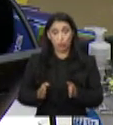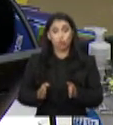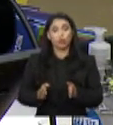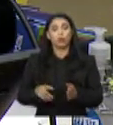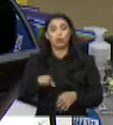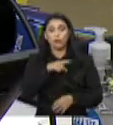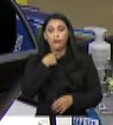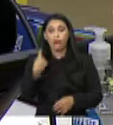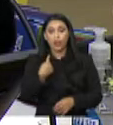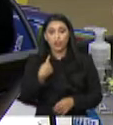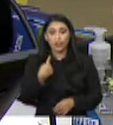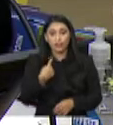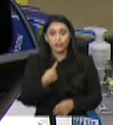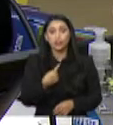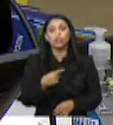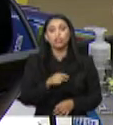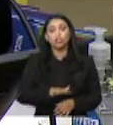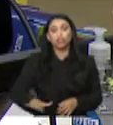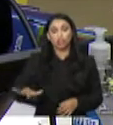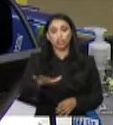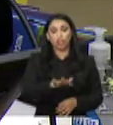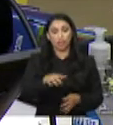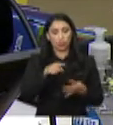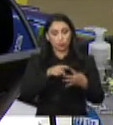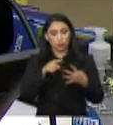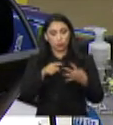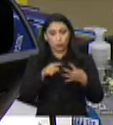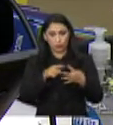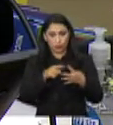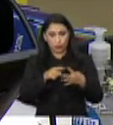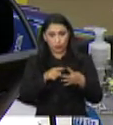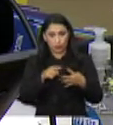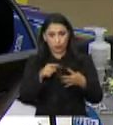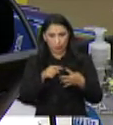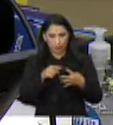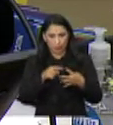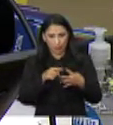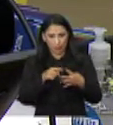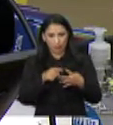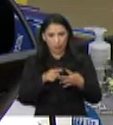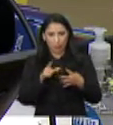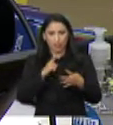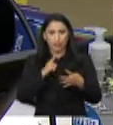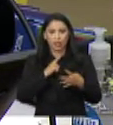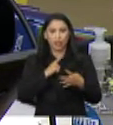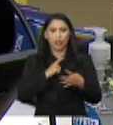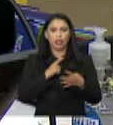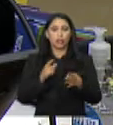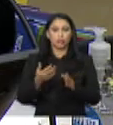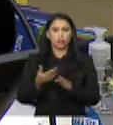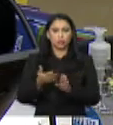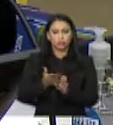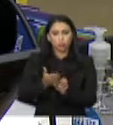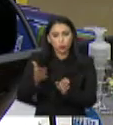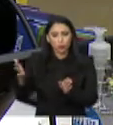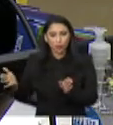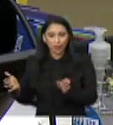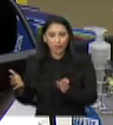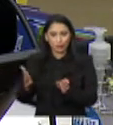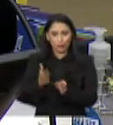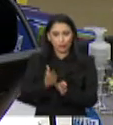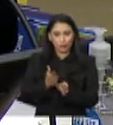São quatro tópicos dessa ciência do meu voto a primeira se refere a retroatividade é